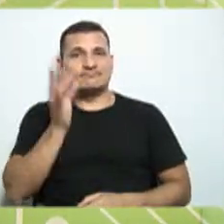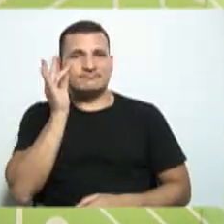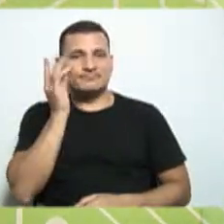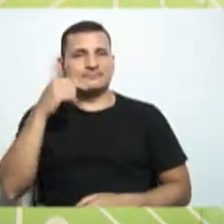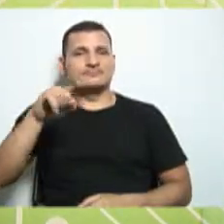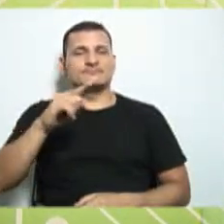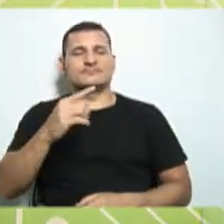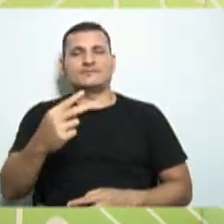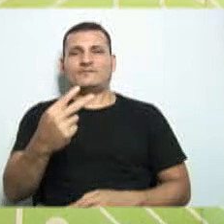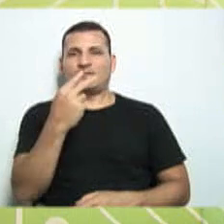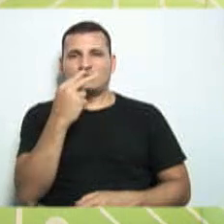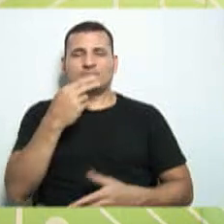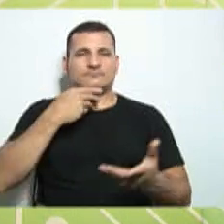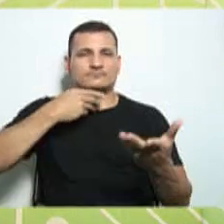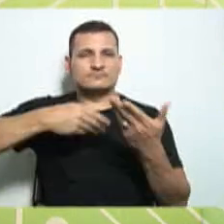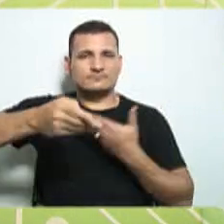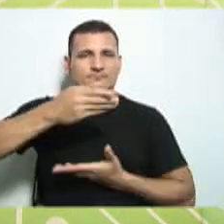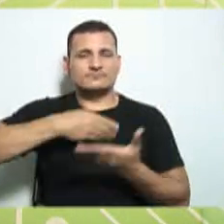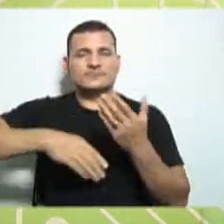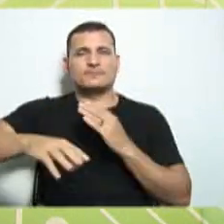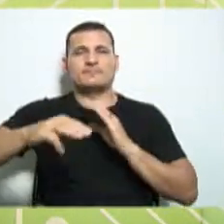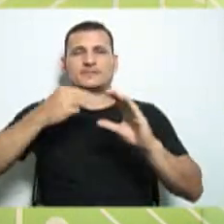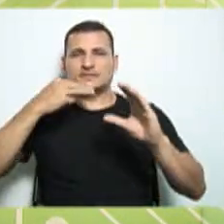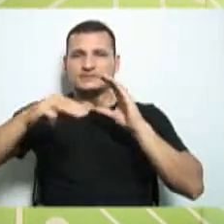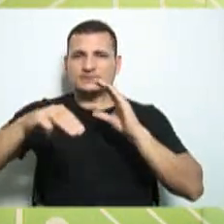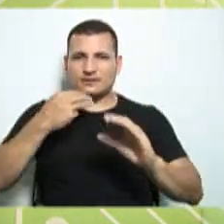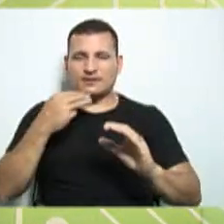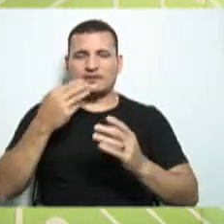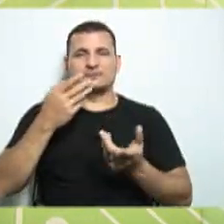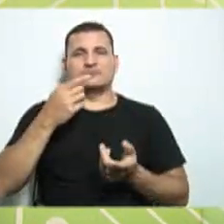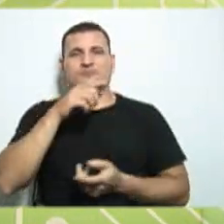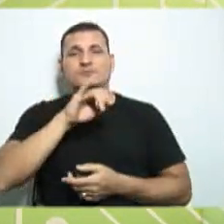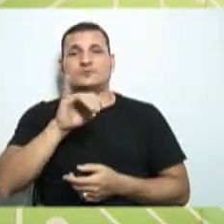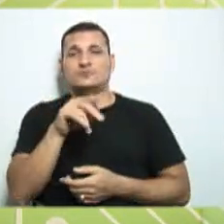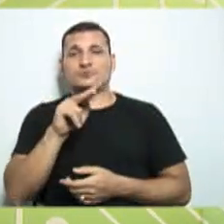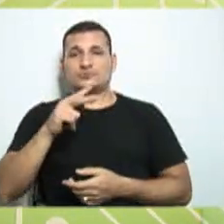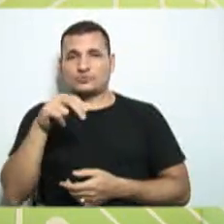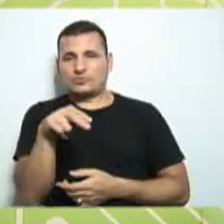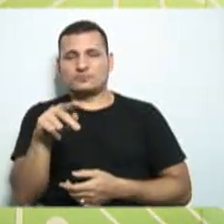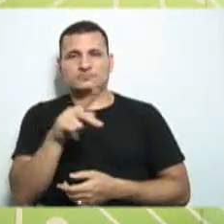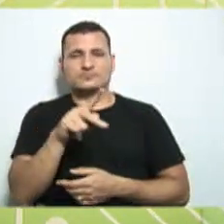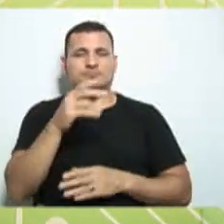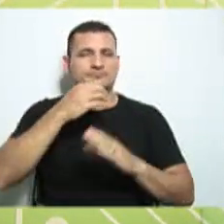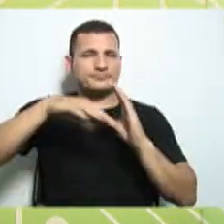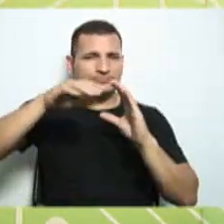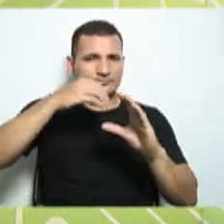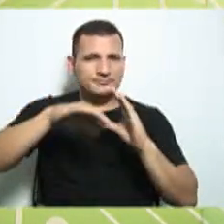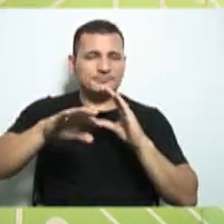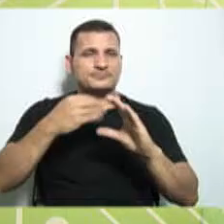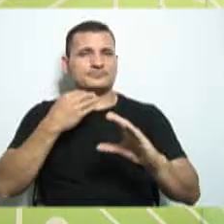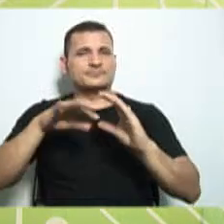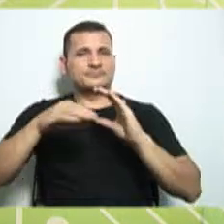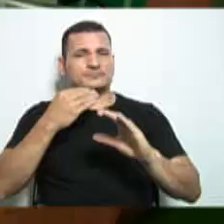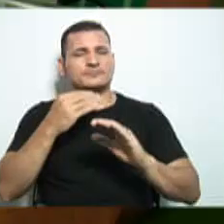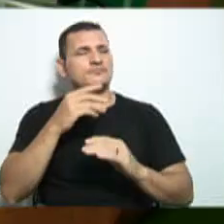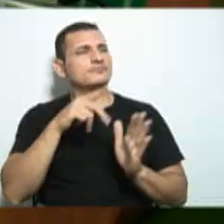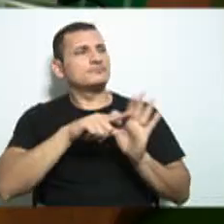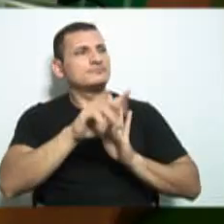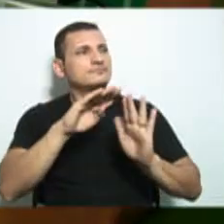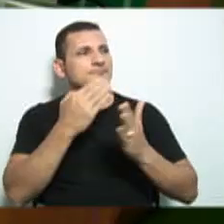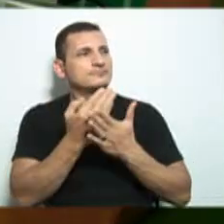professor presencial, para o nosso professor John, que está aqui repassando o seu recado. Muito bacana essa sua análise aí. Qual é a escola lá, professor?